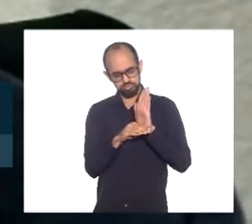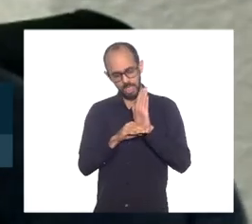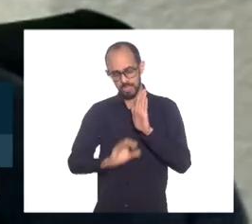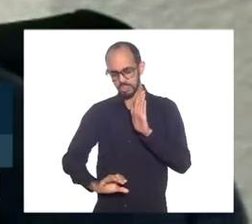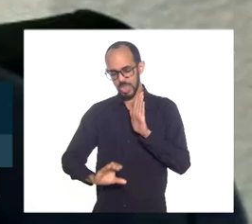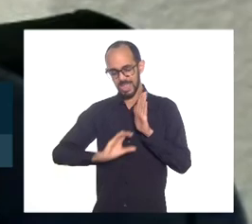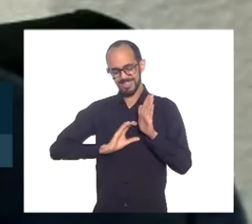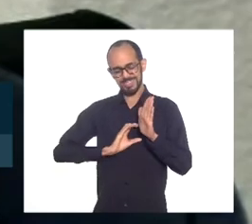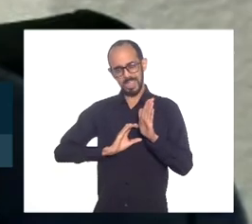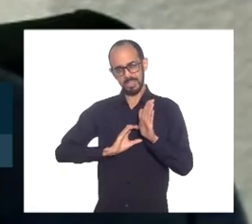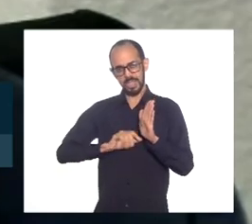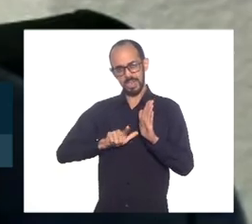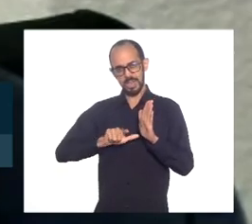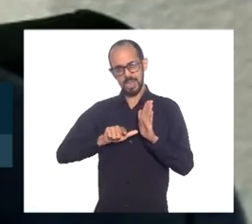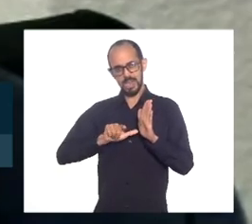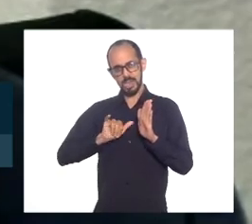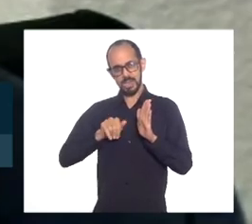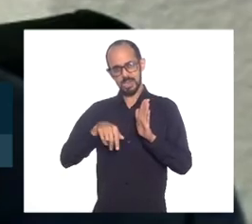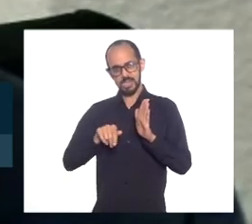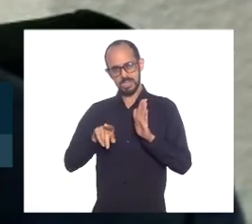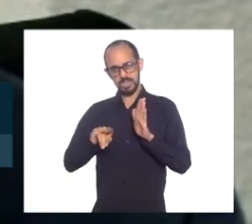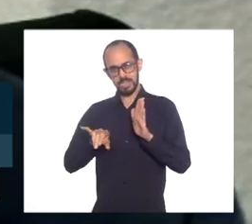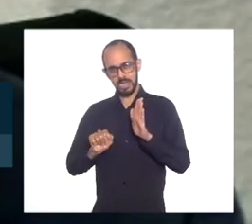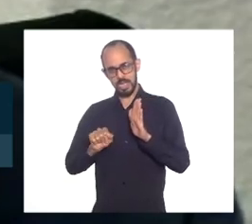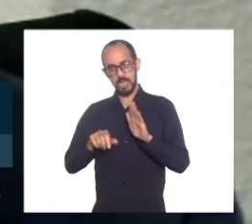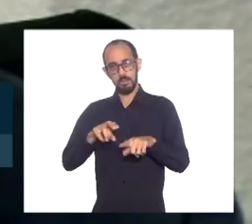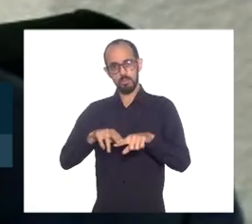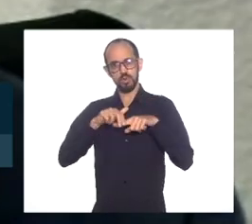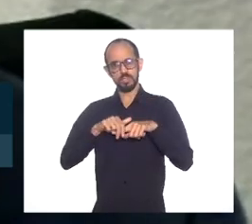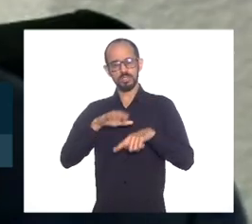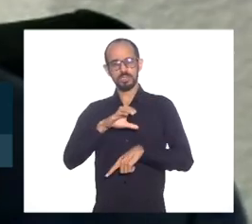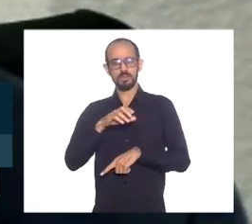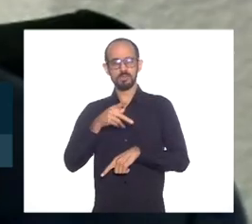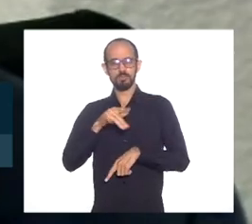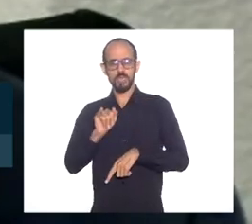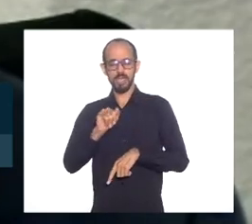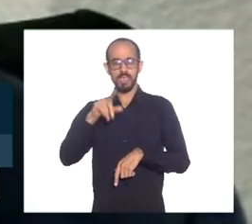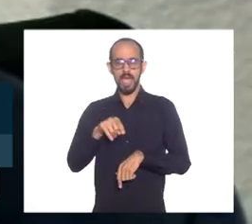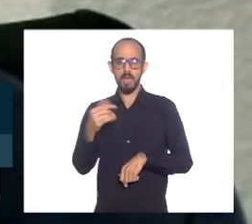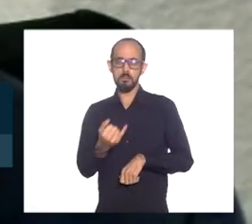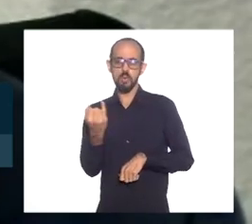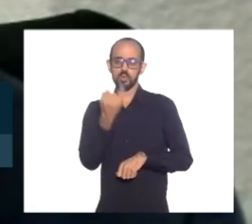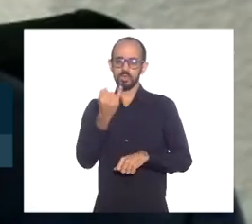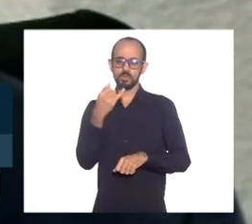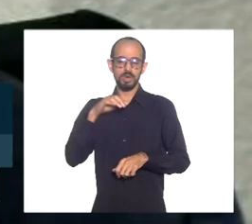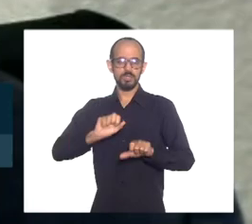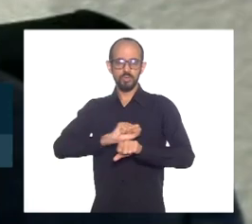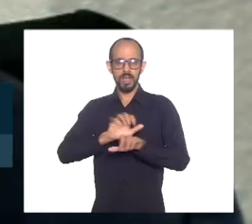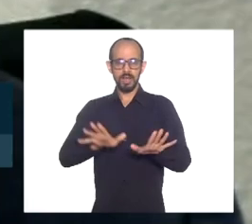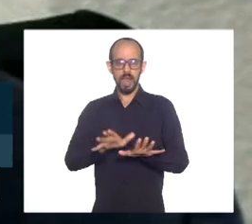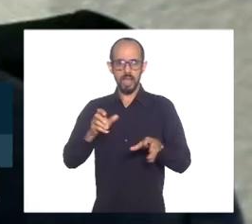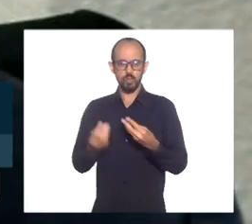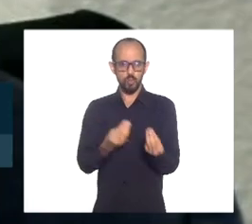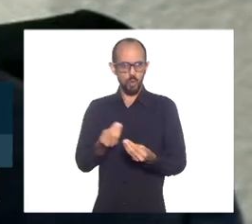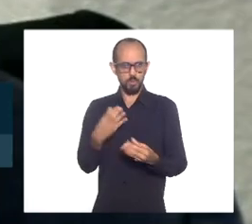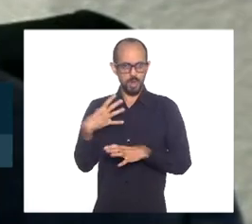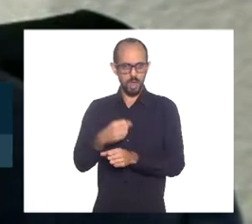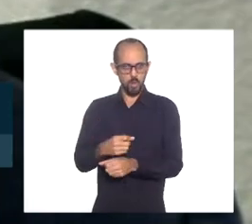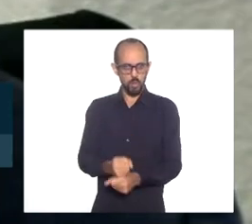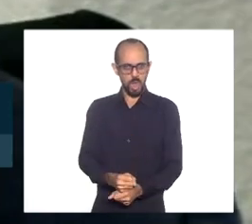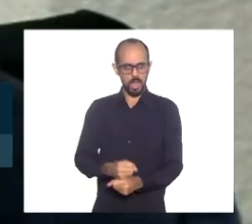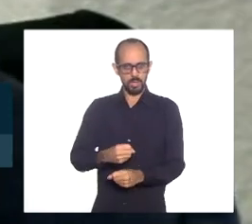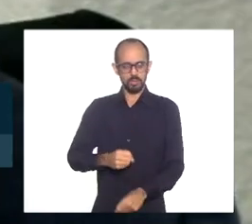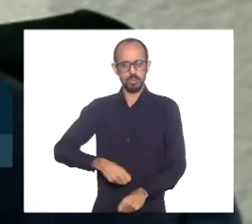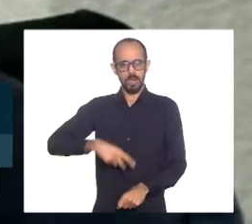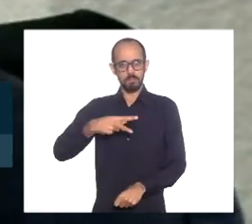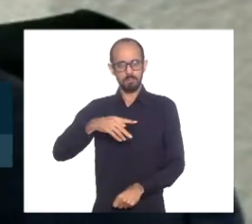Então, essa CPI é fundamental para a gente ter clareza de como é calculada as participações especiais, da racionalidade,